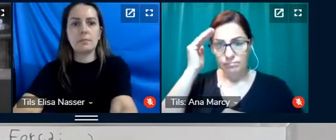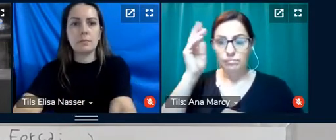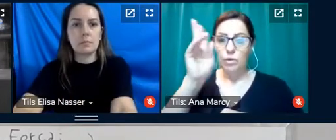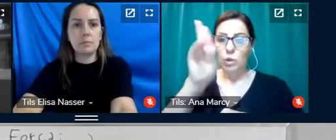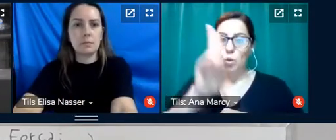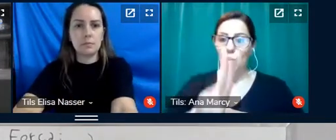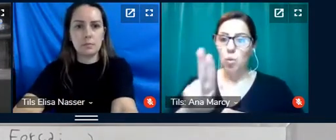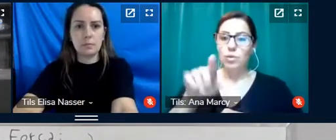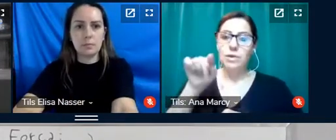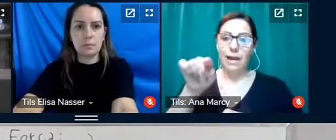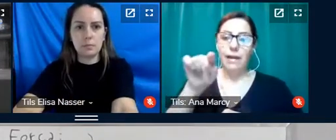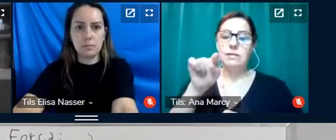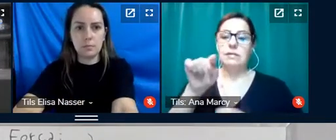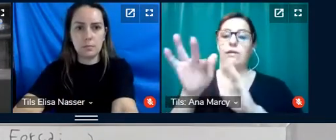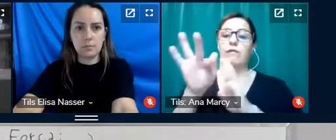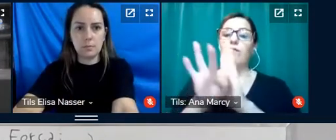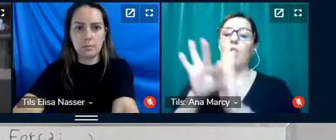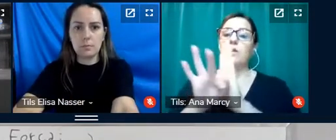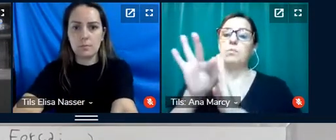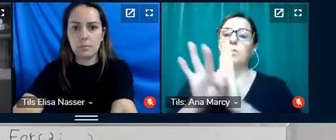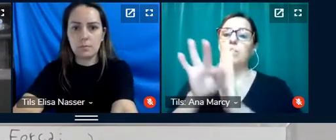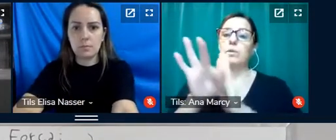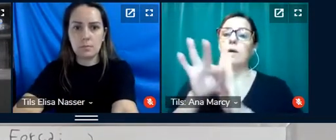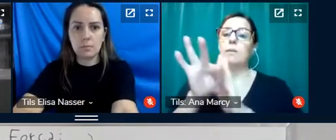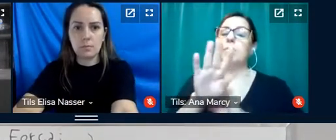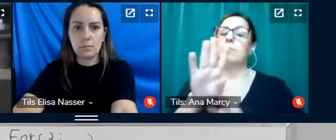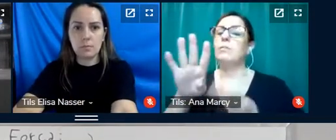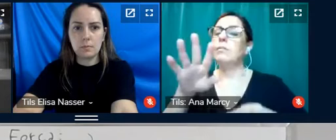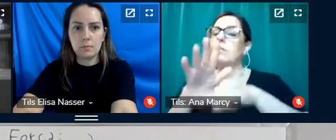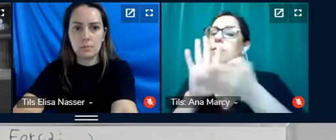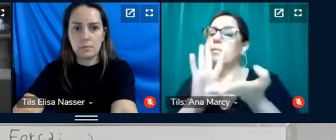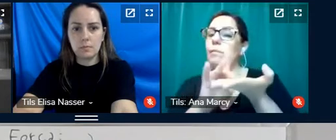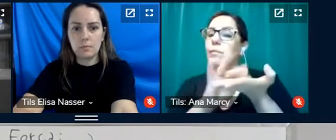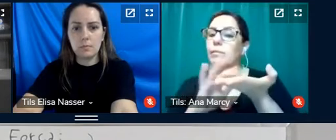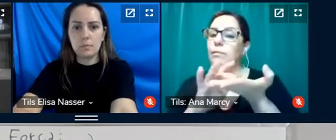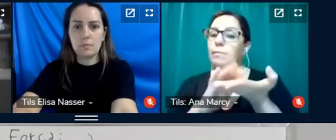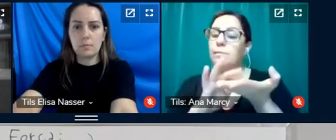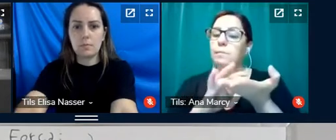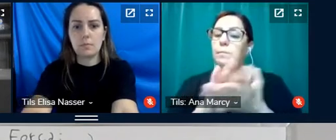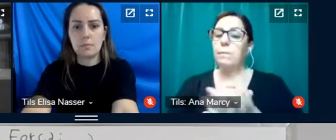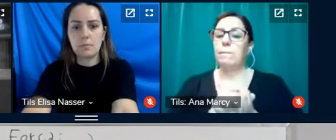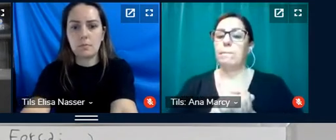representa a força em um determinado plano. Né?